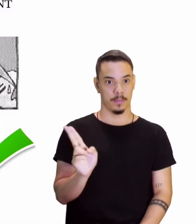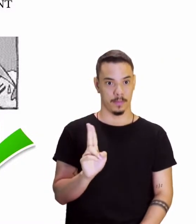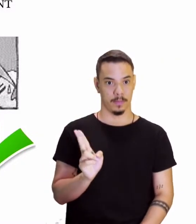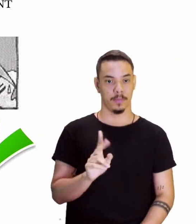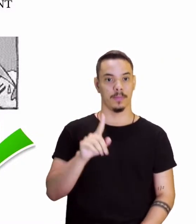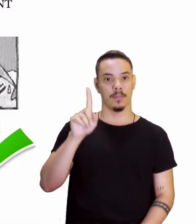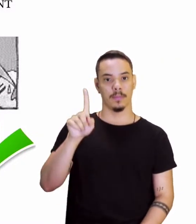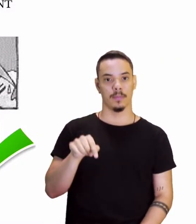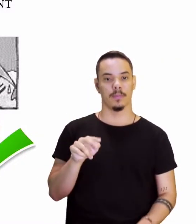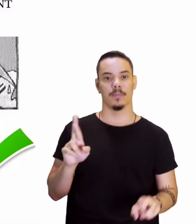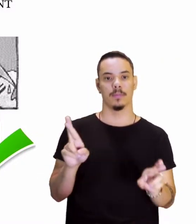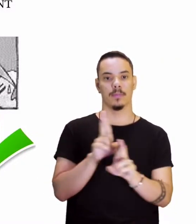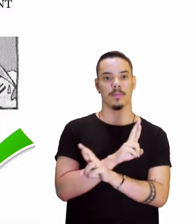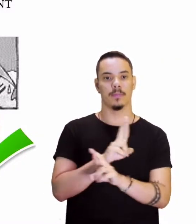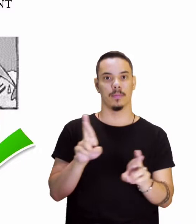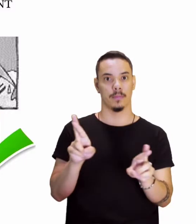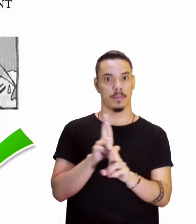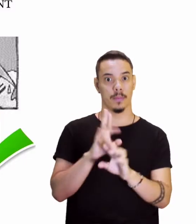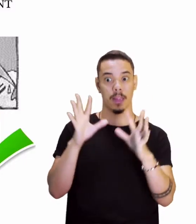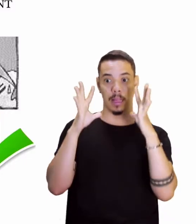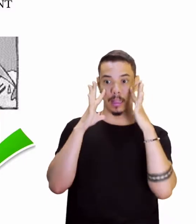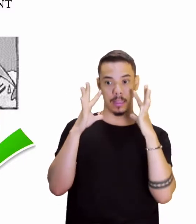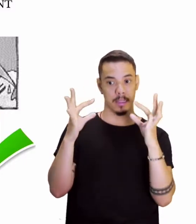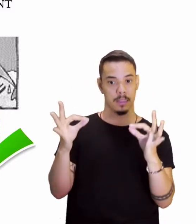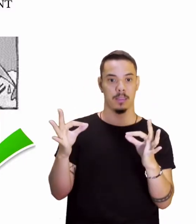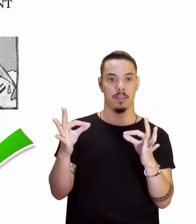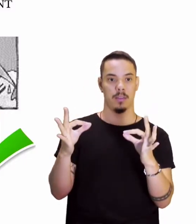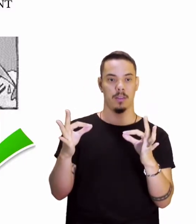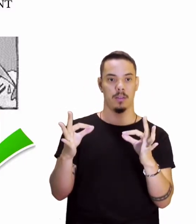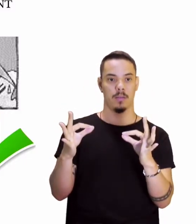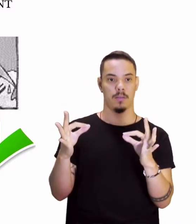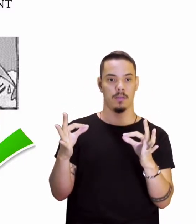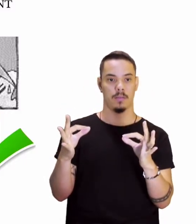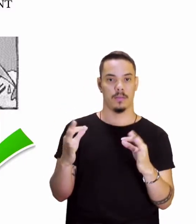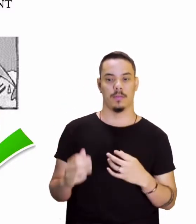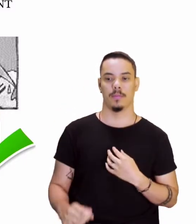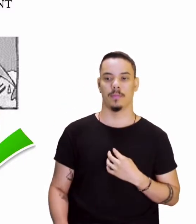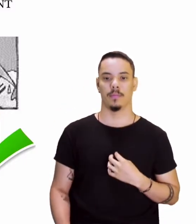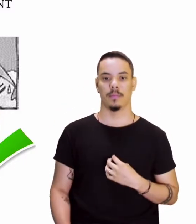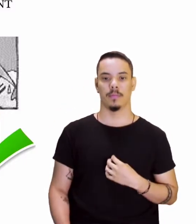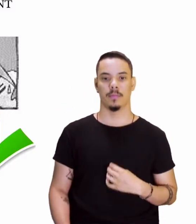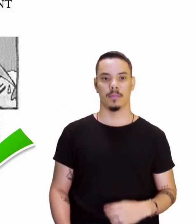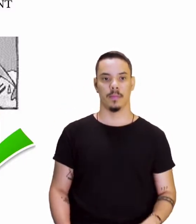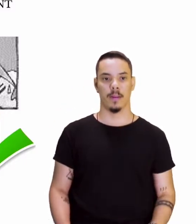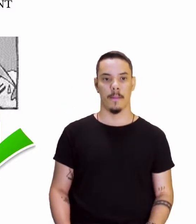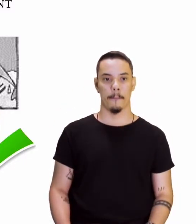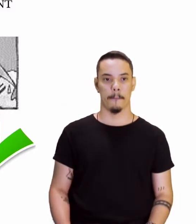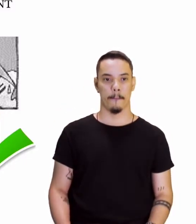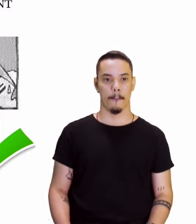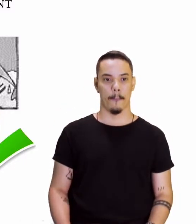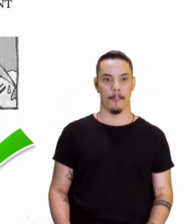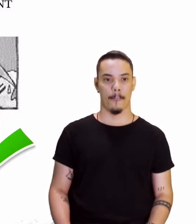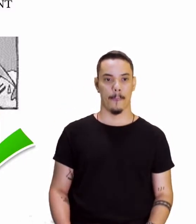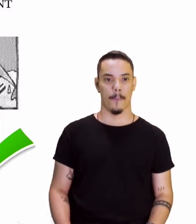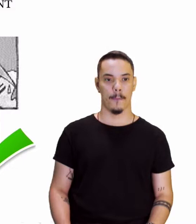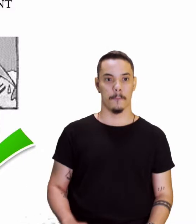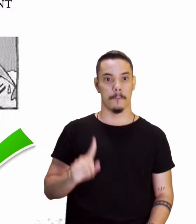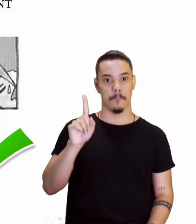a relação, preste atenção aqui, vou colocar a canetinha para vocês, deixa eu ver se ficou,